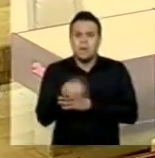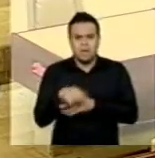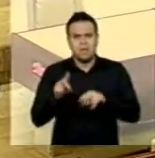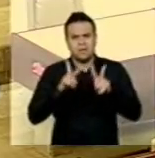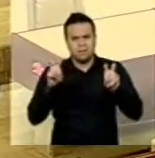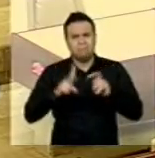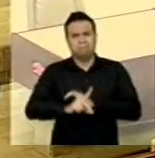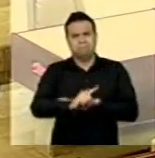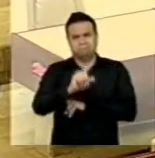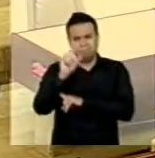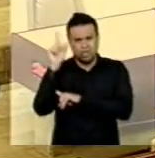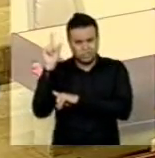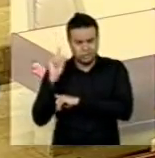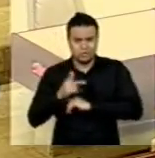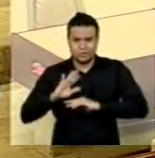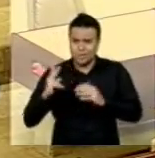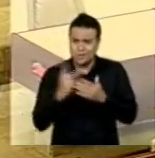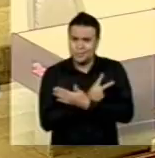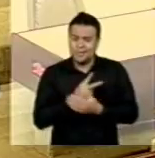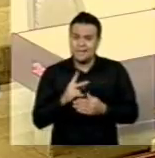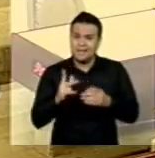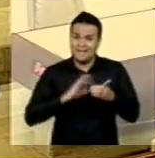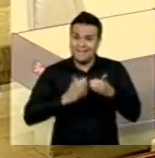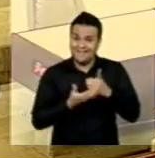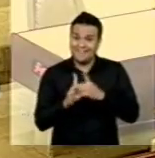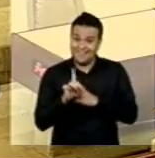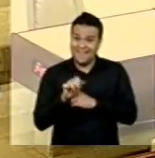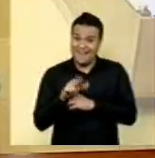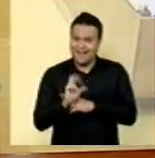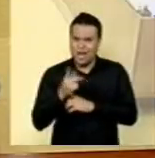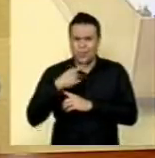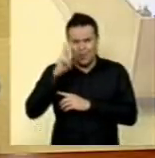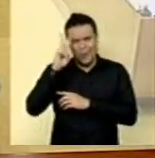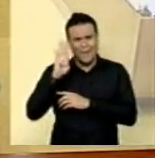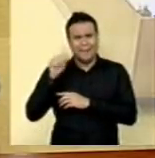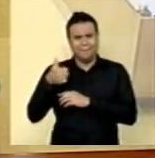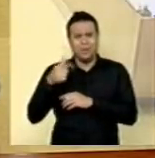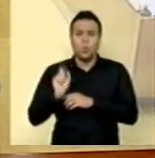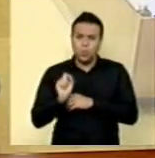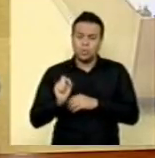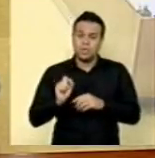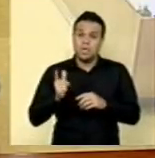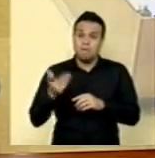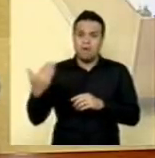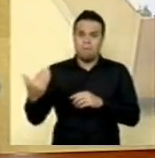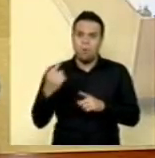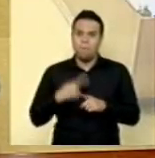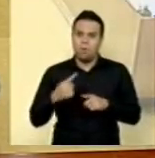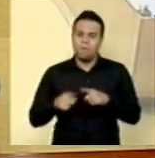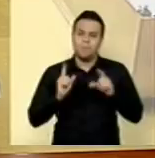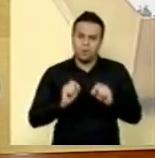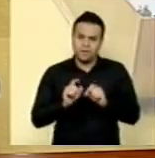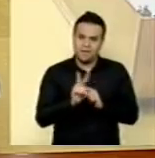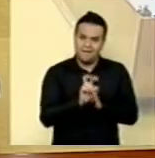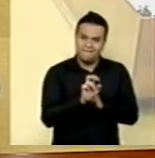também antigo que o decano vai lembrar-se bem, o famoso problema Valdir Pires versus Antônio